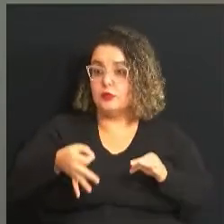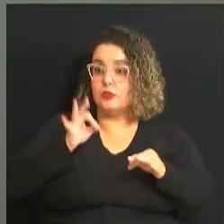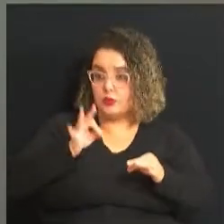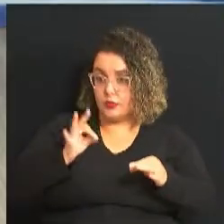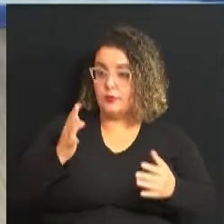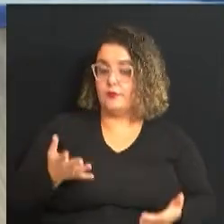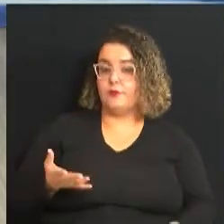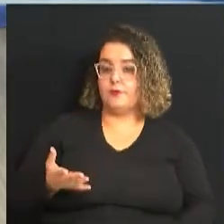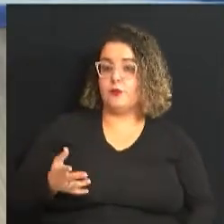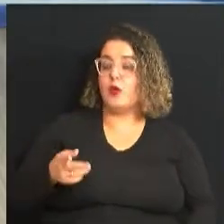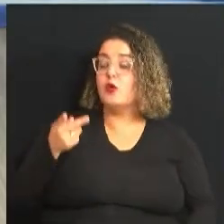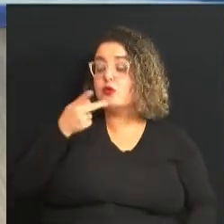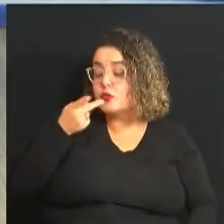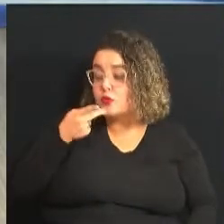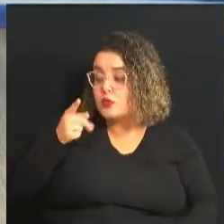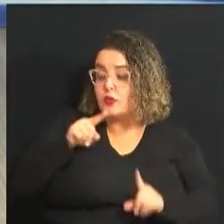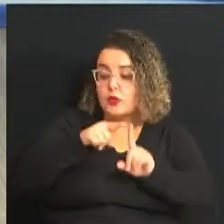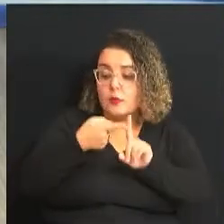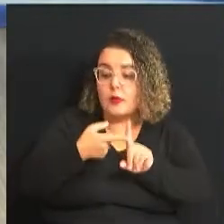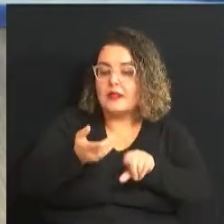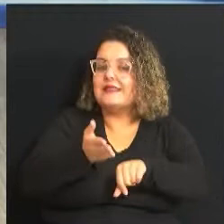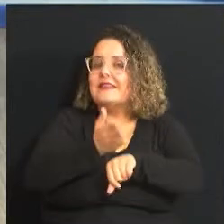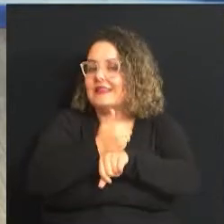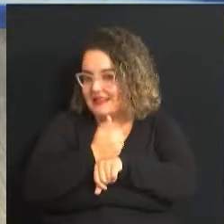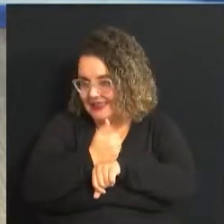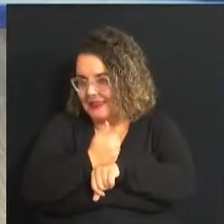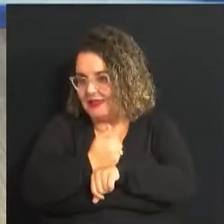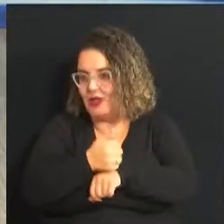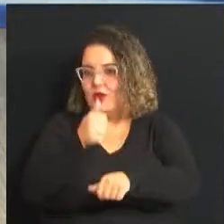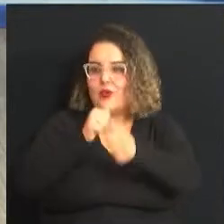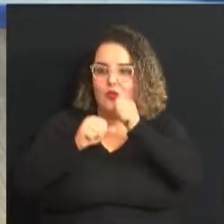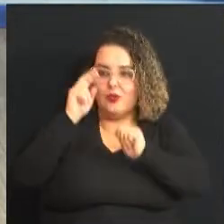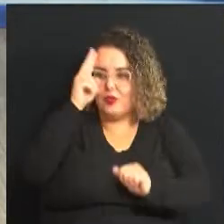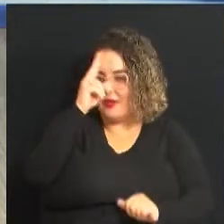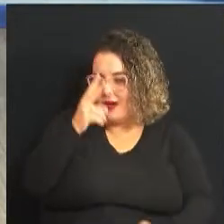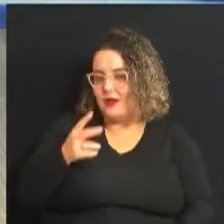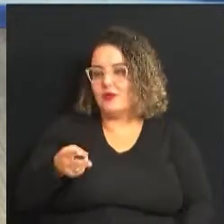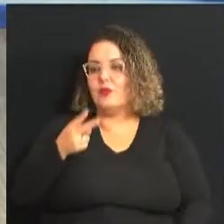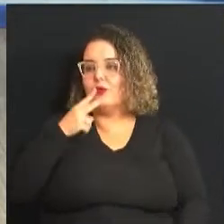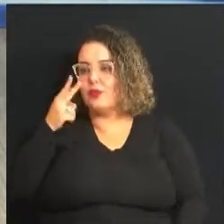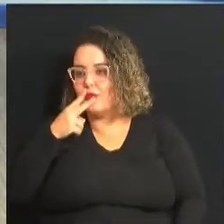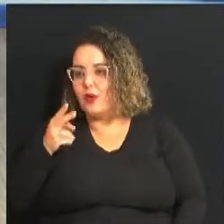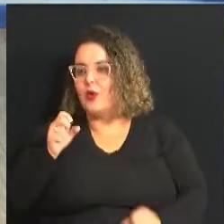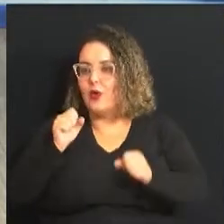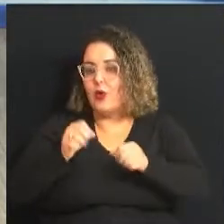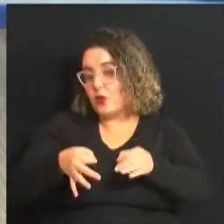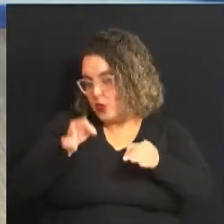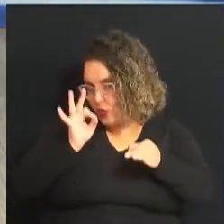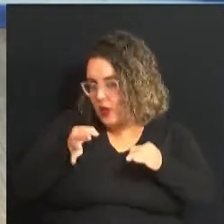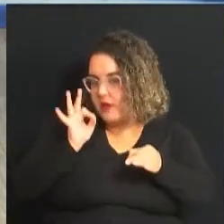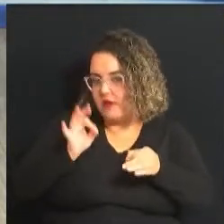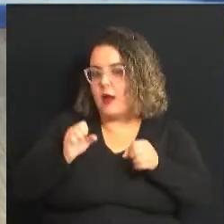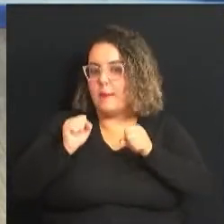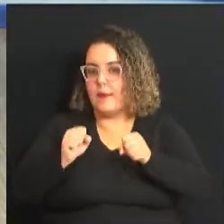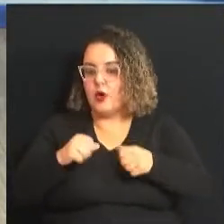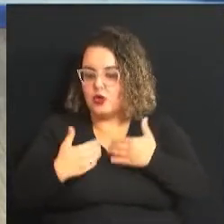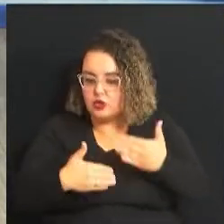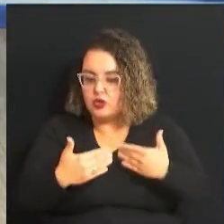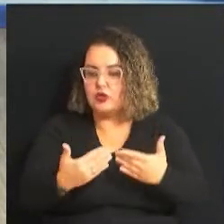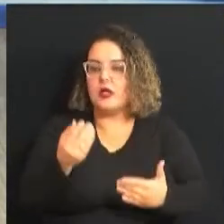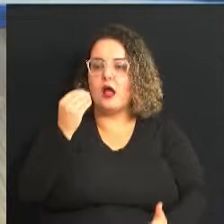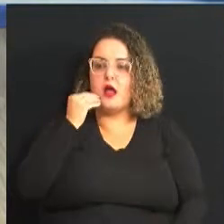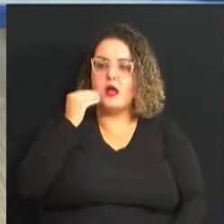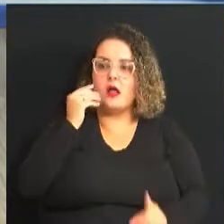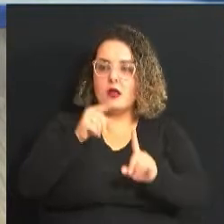aí durante a gravidez, mas antes, o álcool, o tabagismo, até o café podem prejudicar o processo dela estar tentando